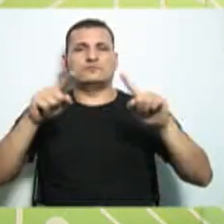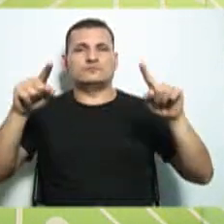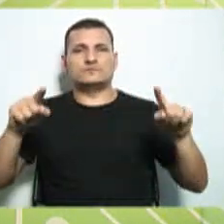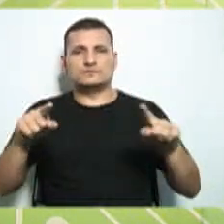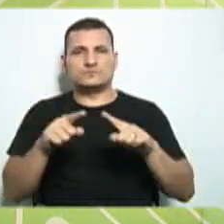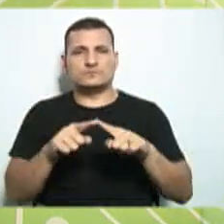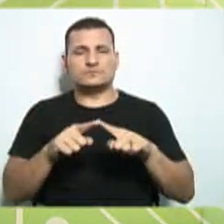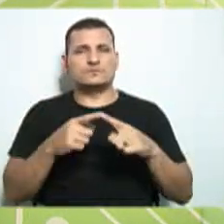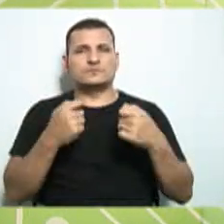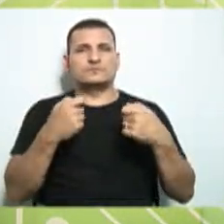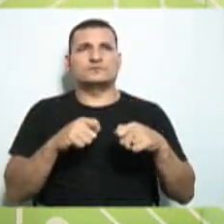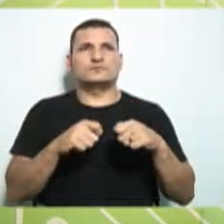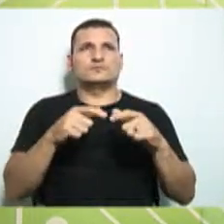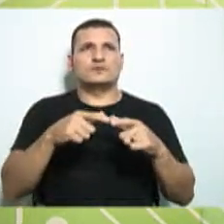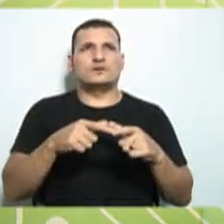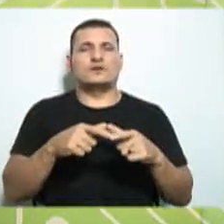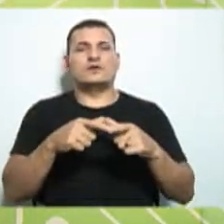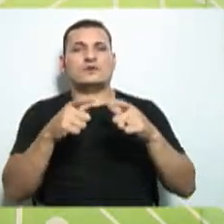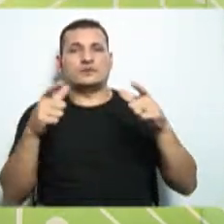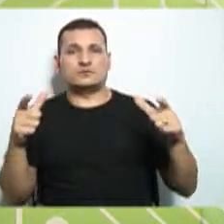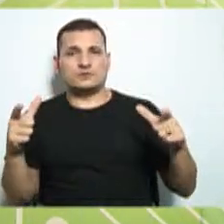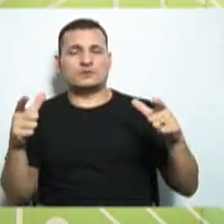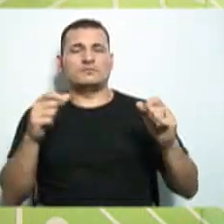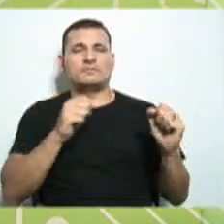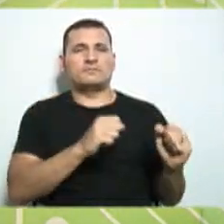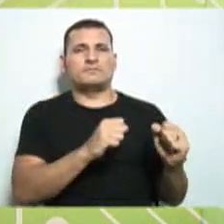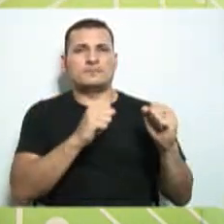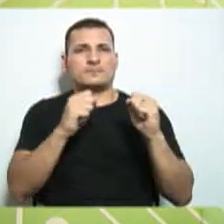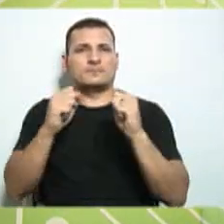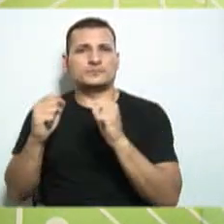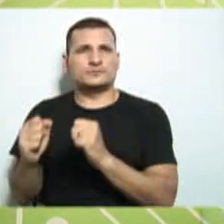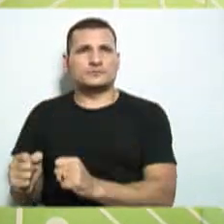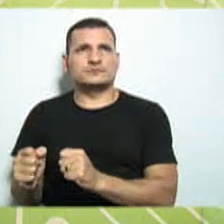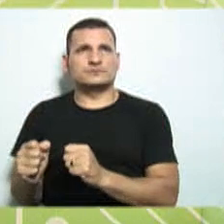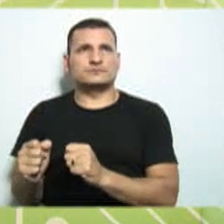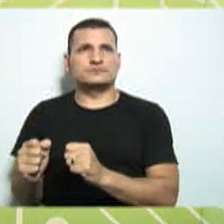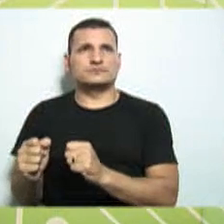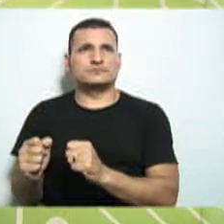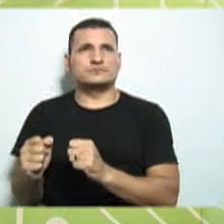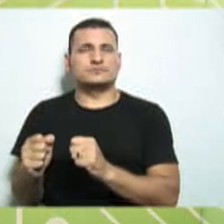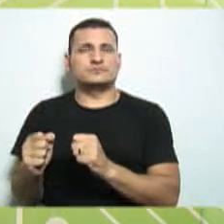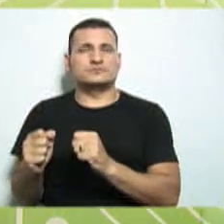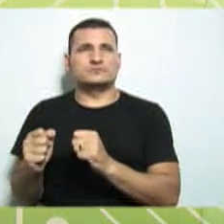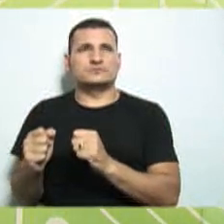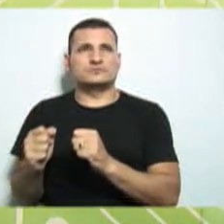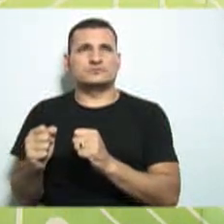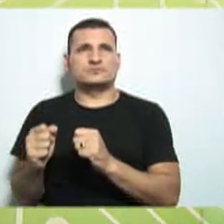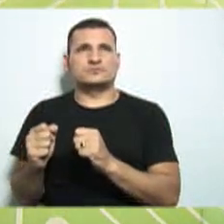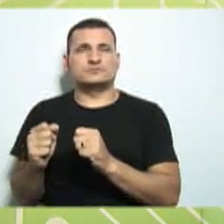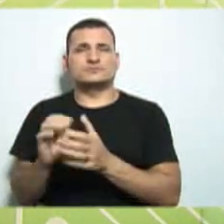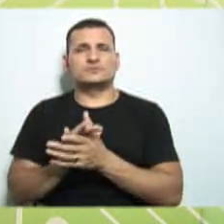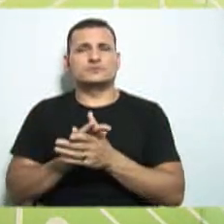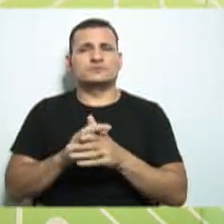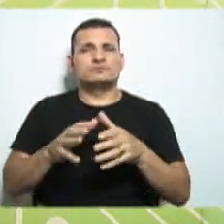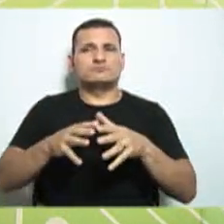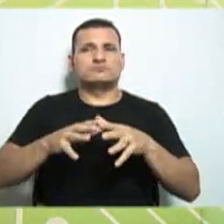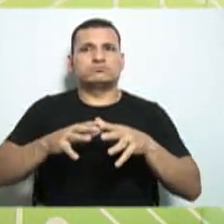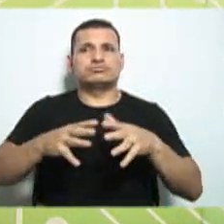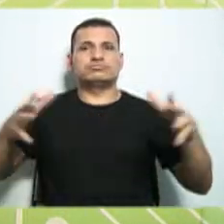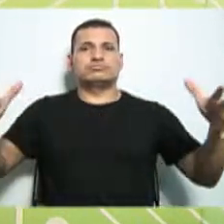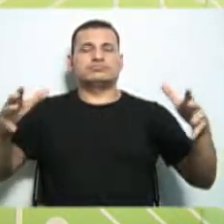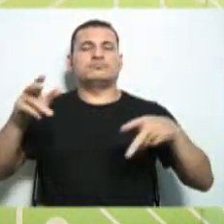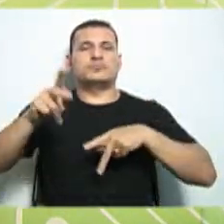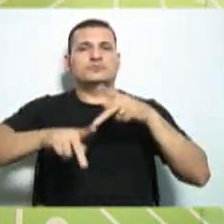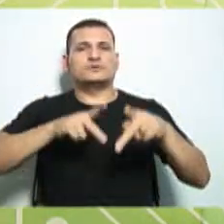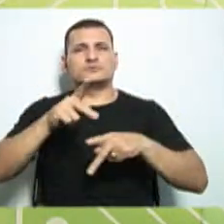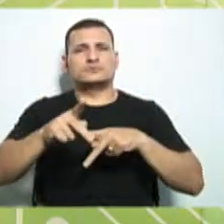eu preciso aumentar o meu poder, né, de alcance para toda a população. E aí você começa, meu